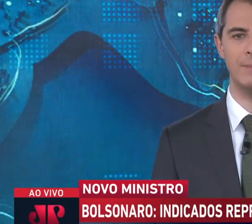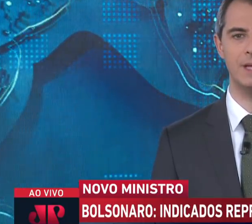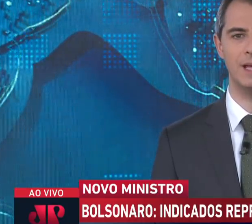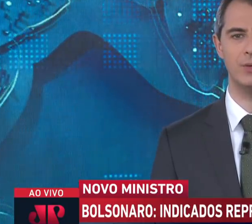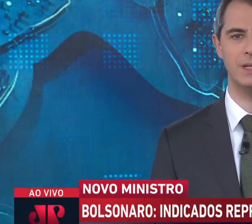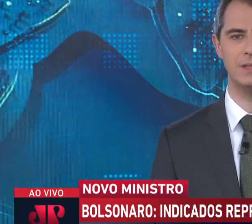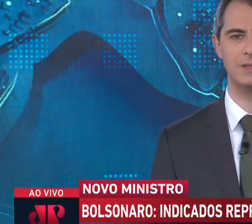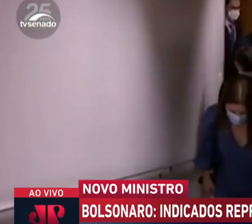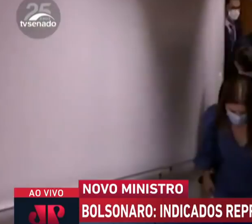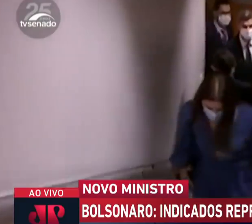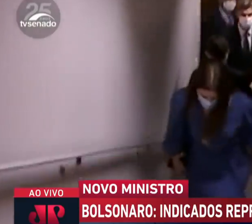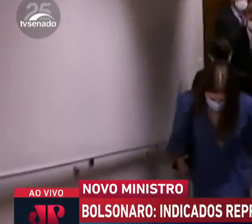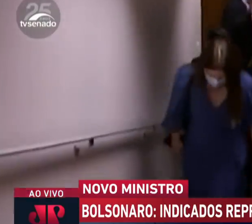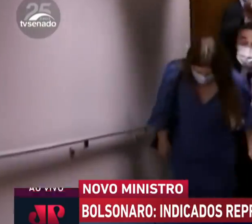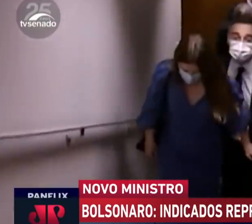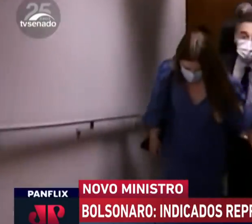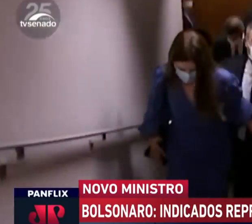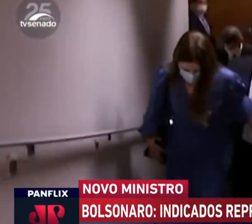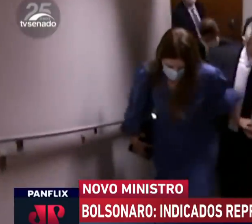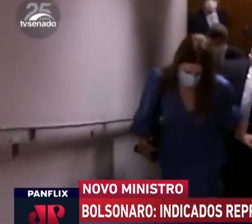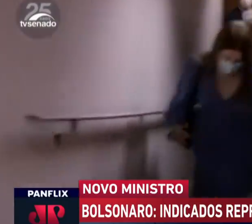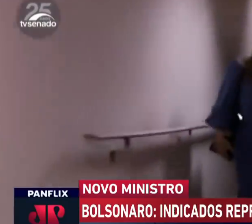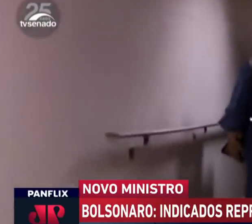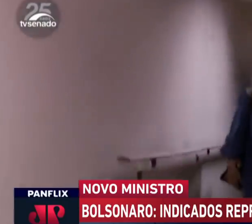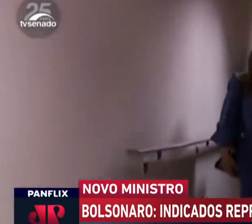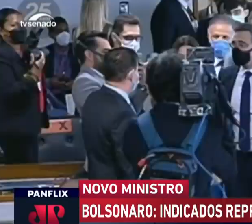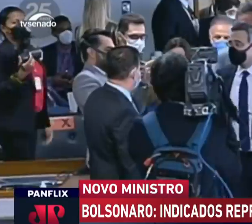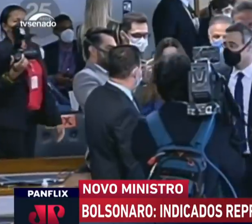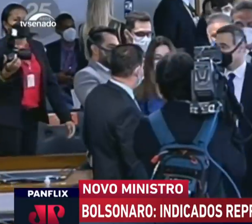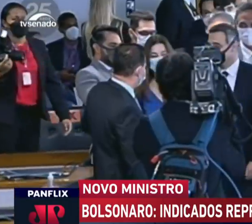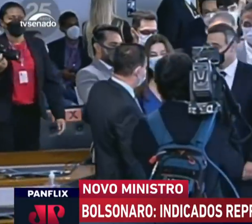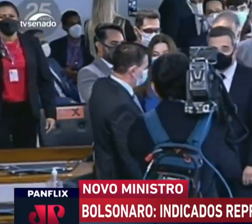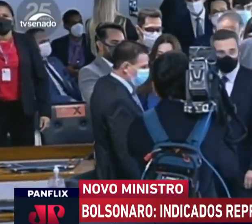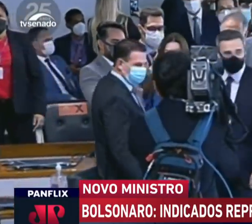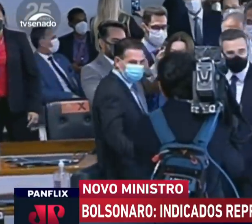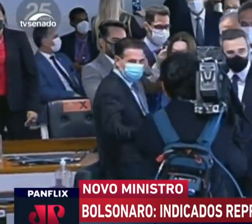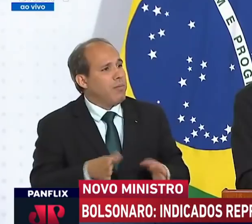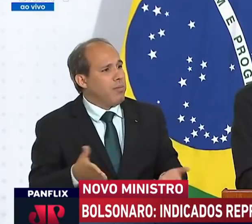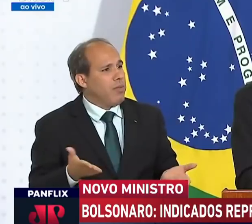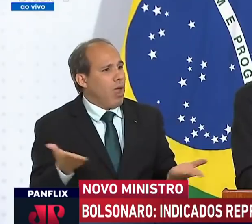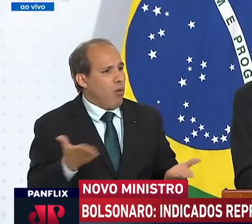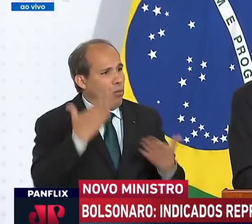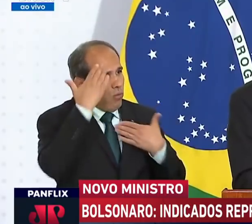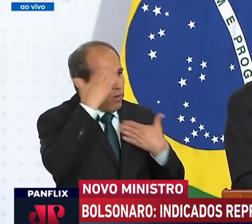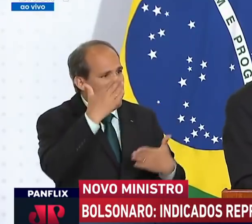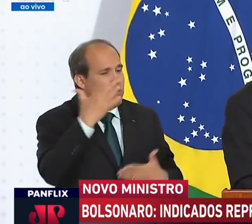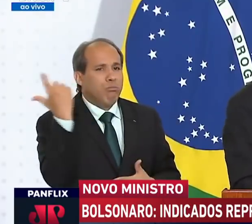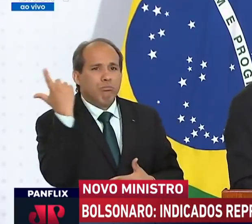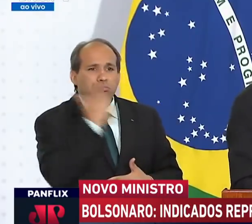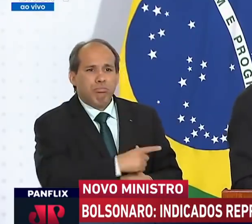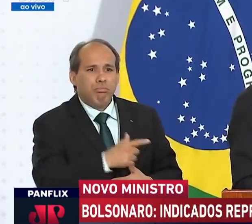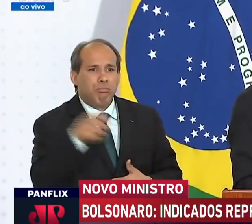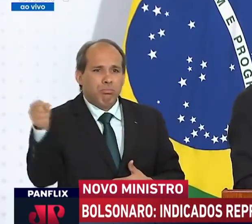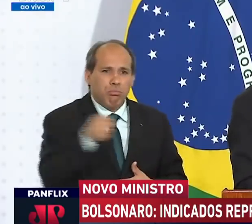Repórter Camila Yunis. Um dia após o Senado aprovar o nome de André Mendonça para o STF, o presidente Jair